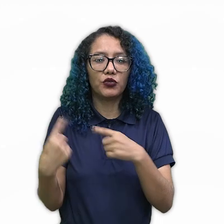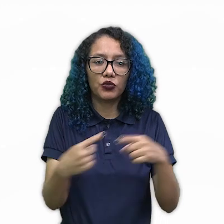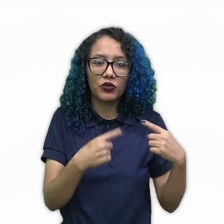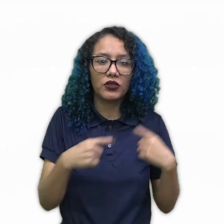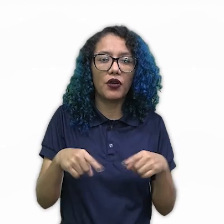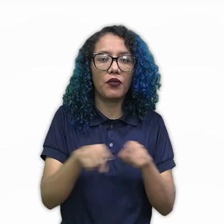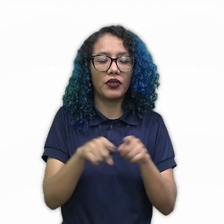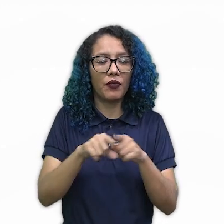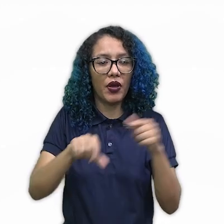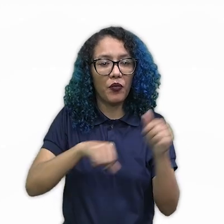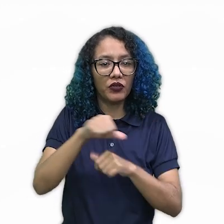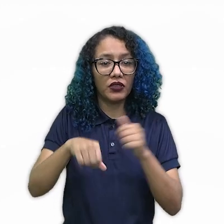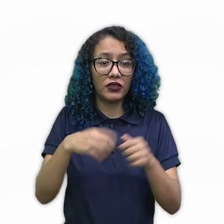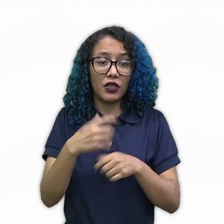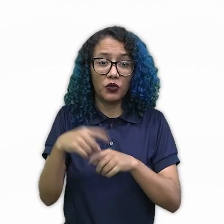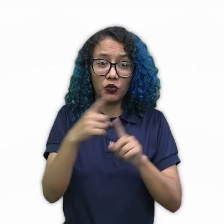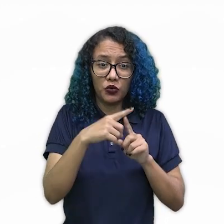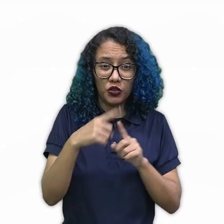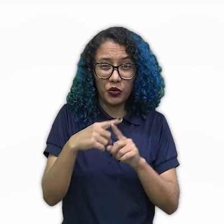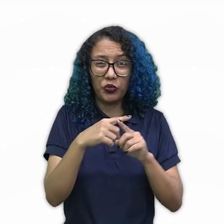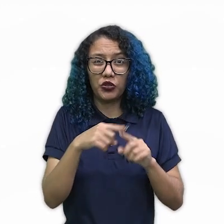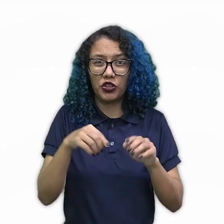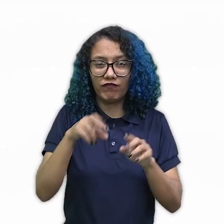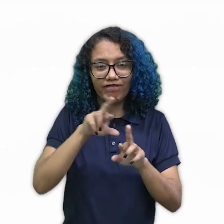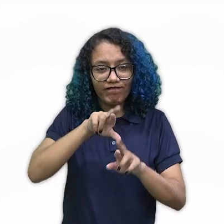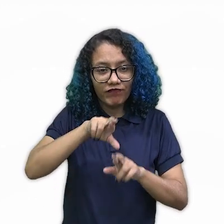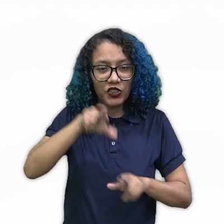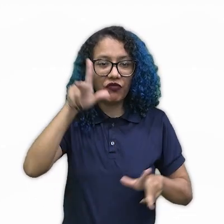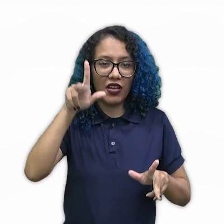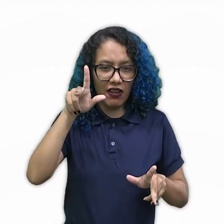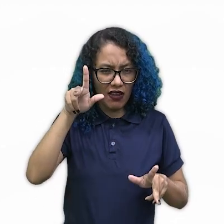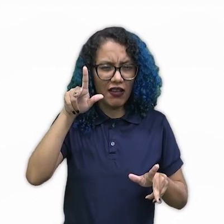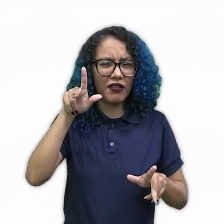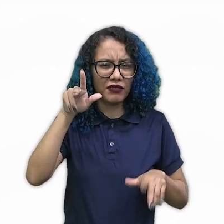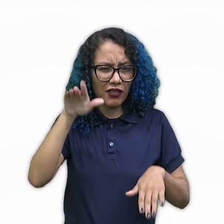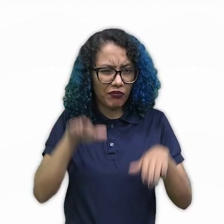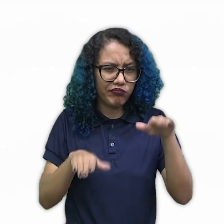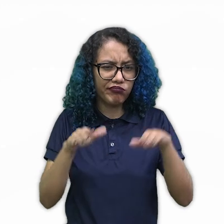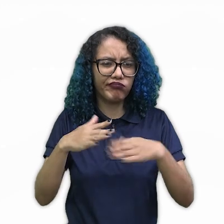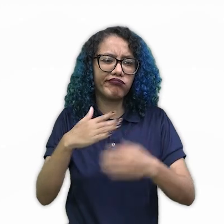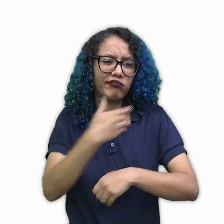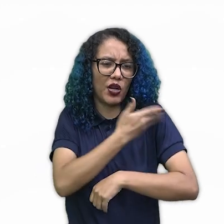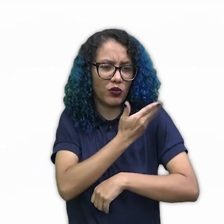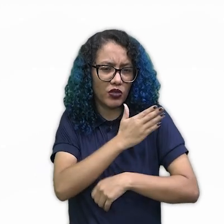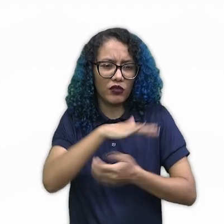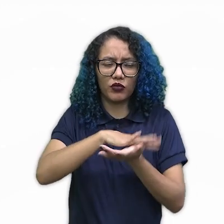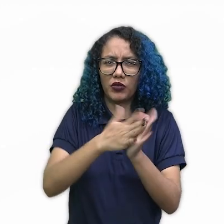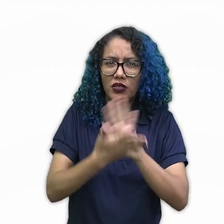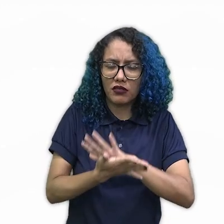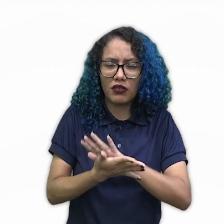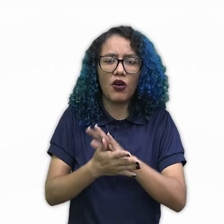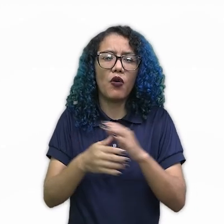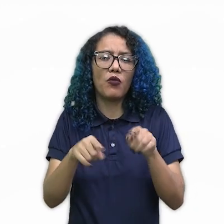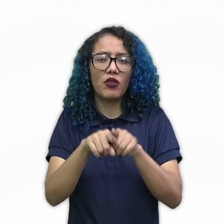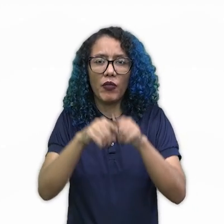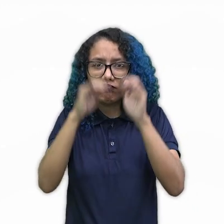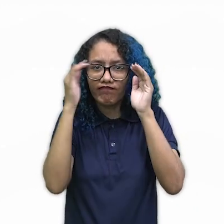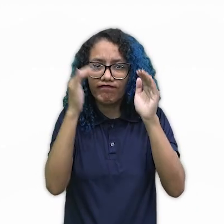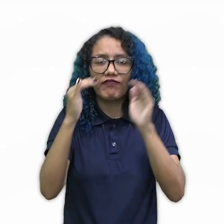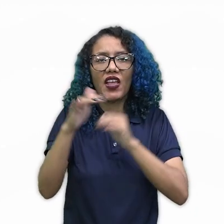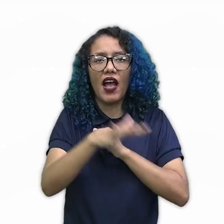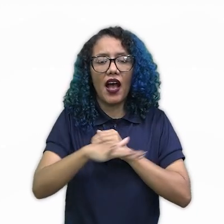Problematização e desnaturalização das formas de desigualdade, de preconceito, discriminação